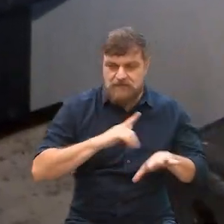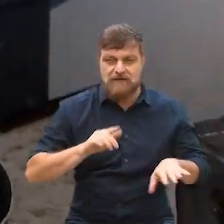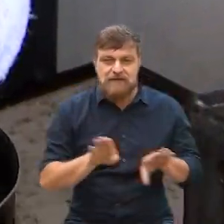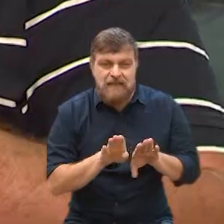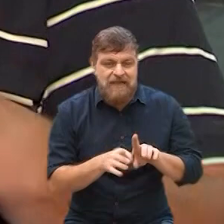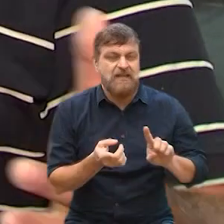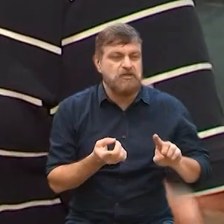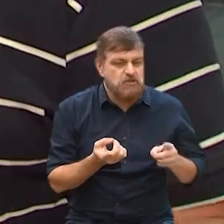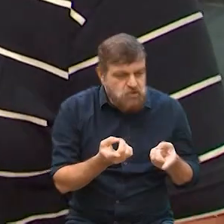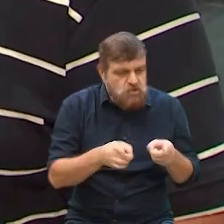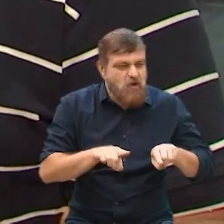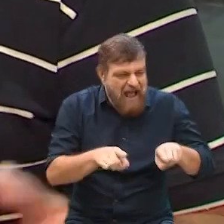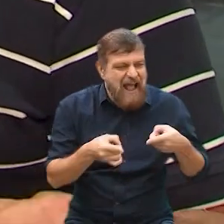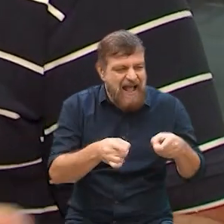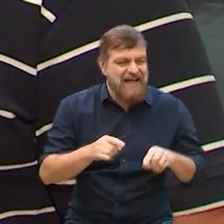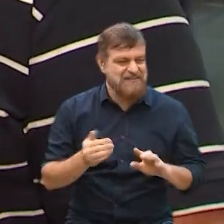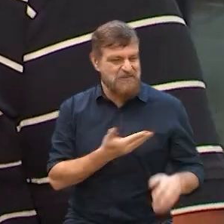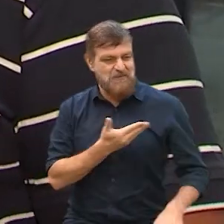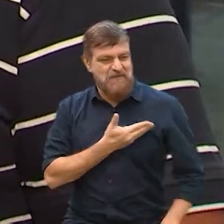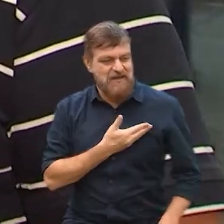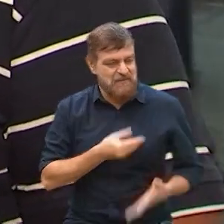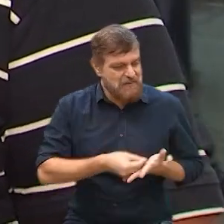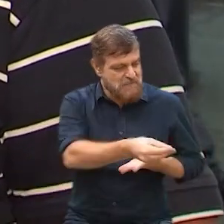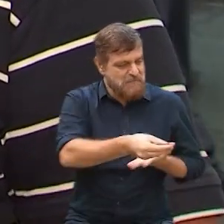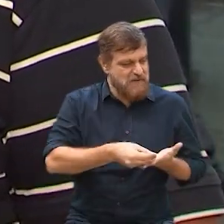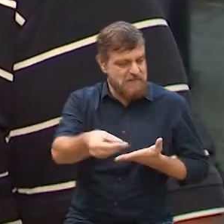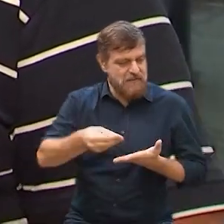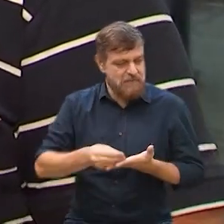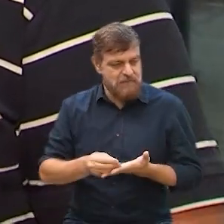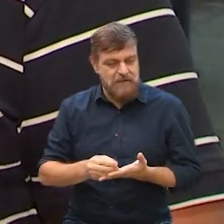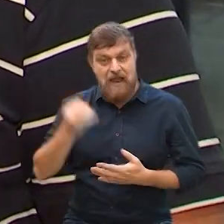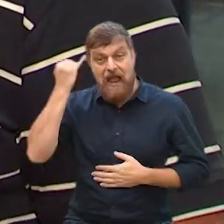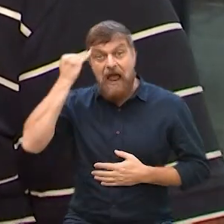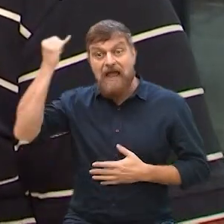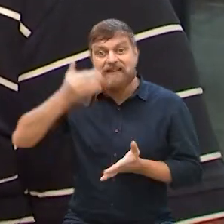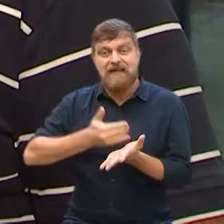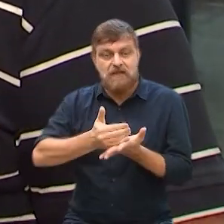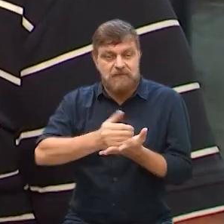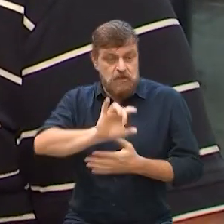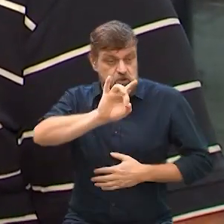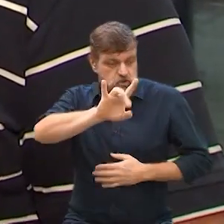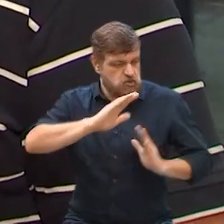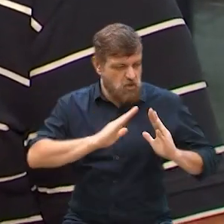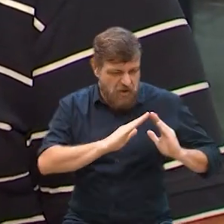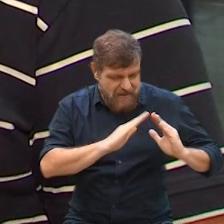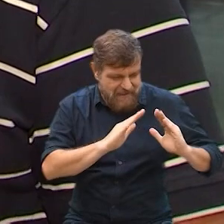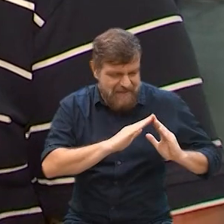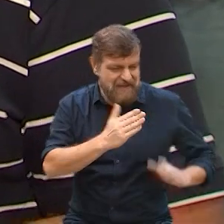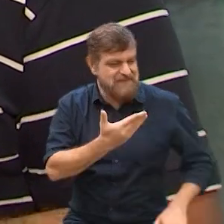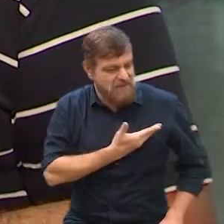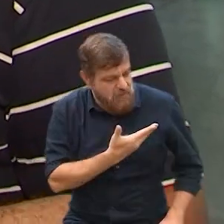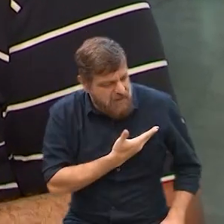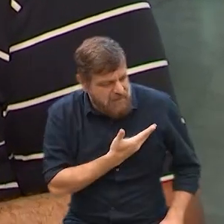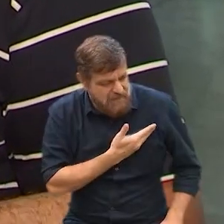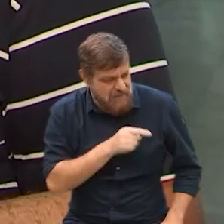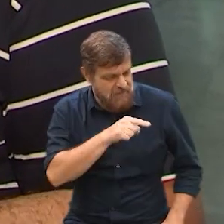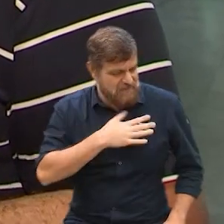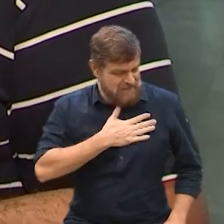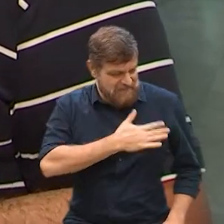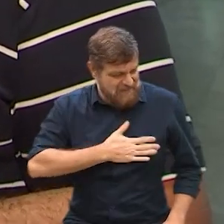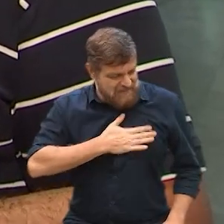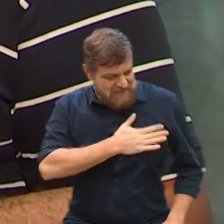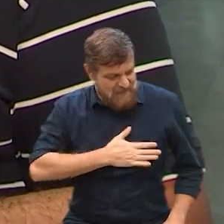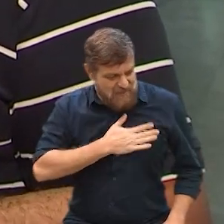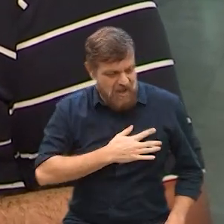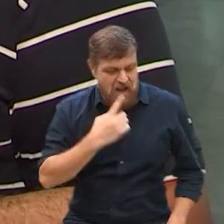churrasco, e foi um sucesso. Mas né? No começo a sua ideia era só fazer em casa, para os amigos, como você gosta muito